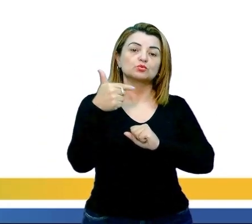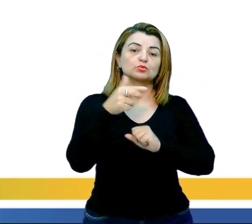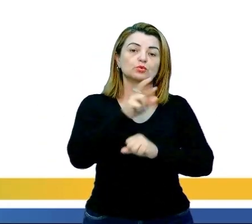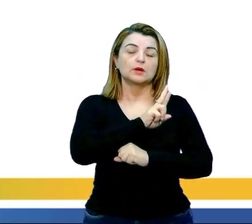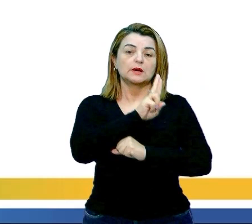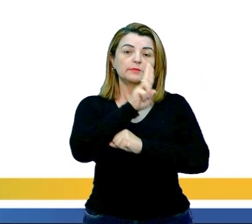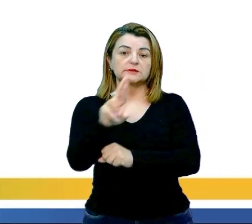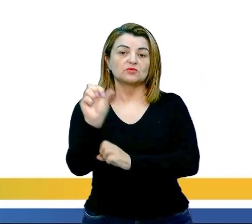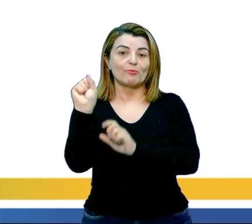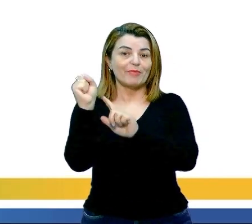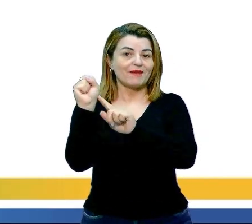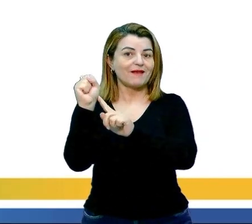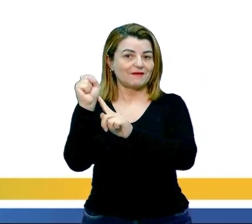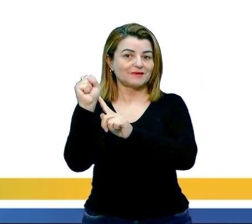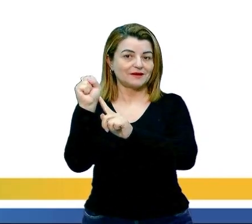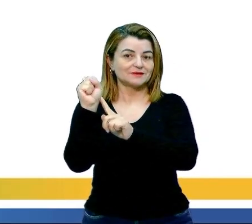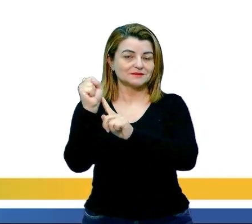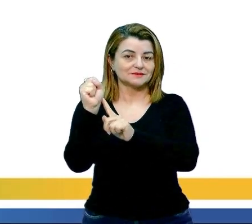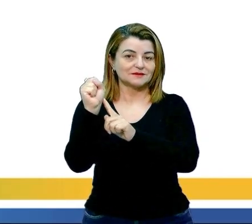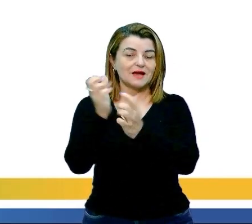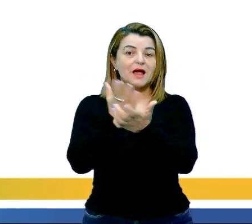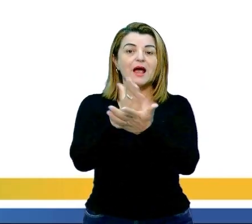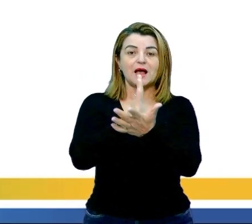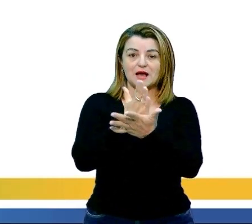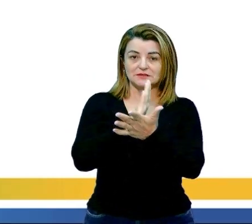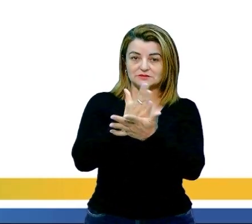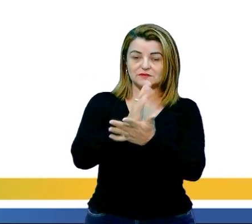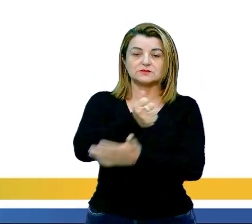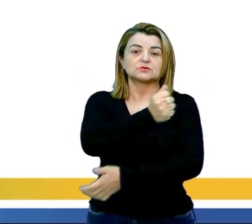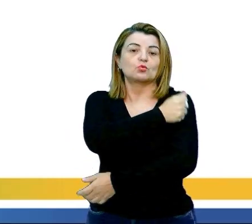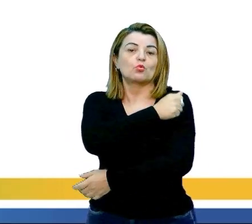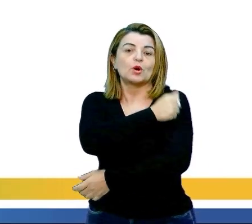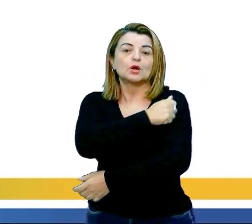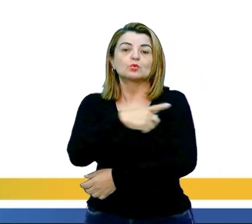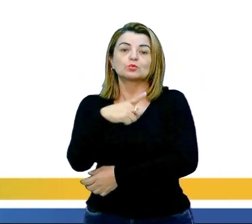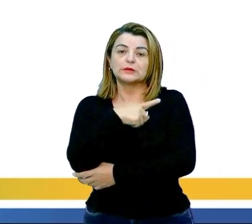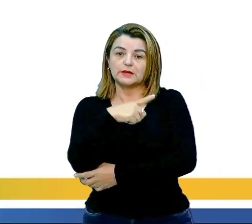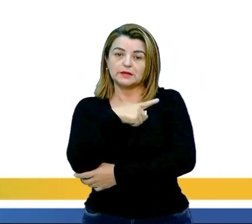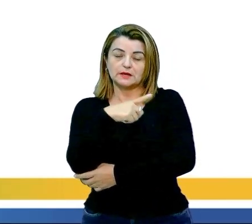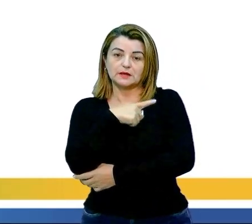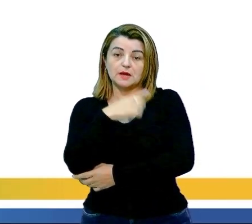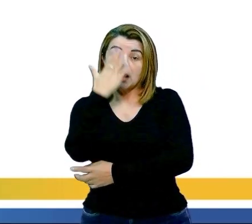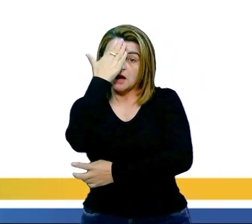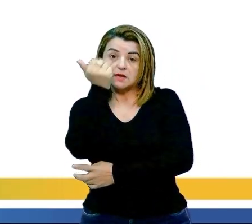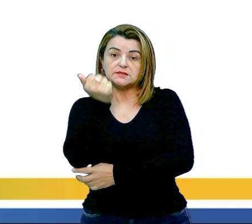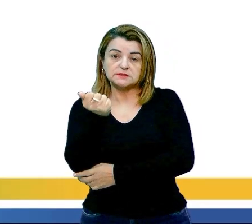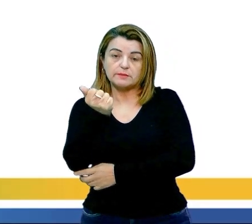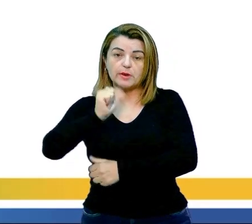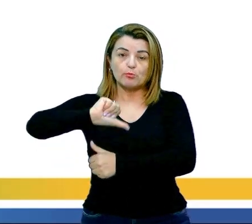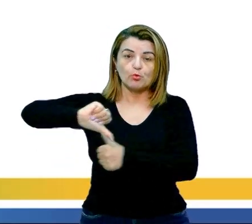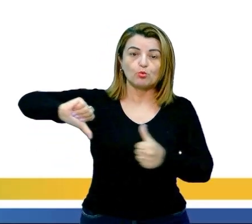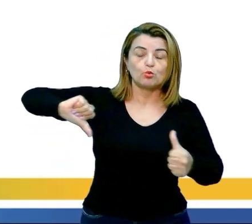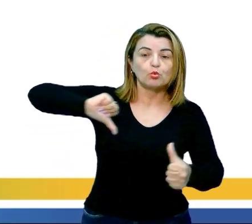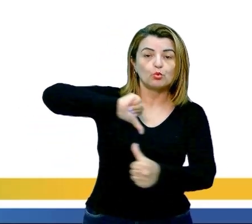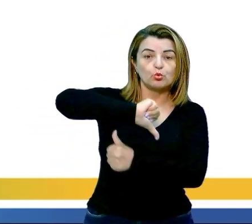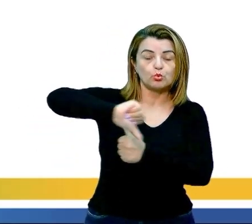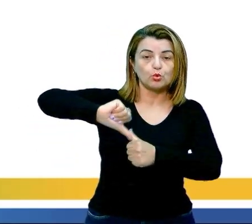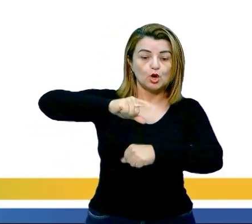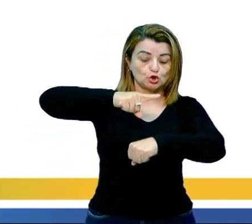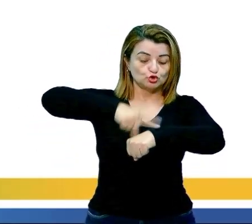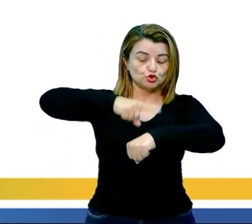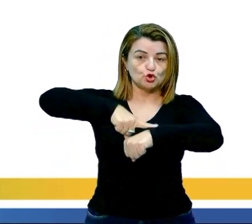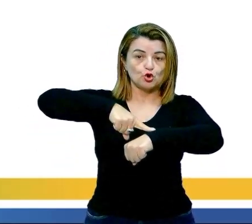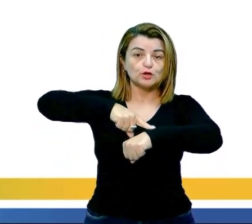Dessa forma, em muitos casos, o aluno terá que saber converter de horas